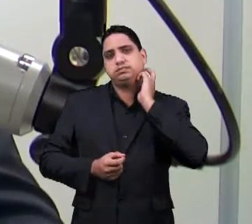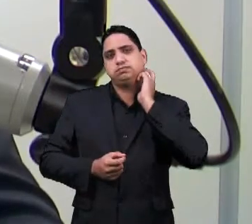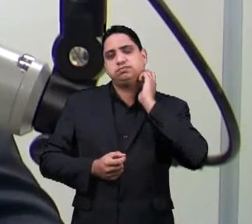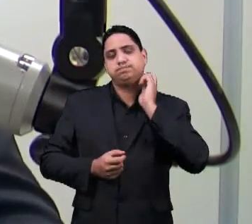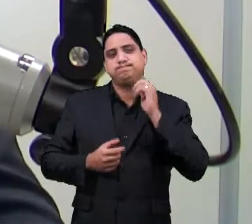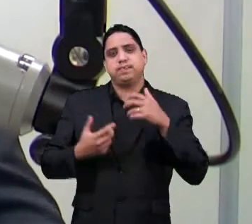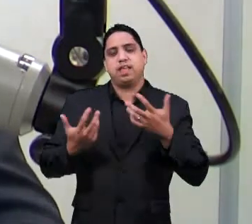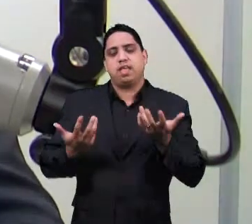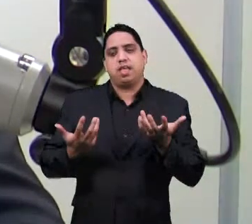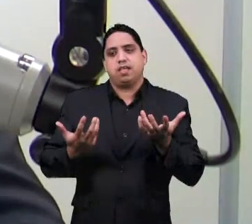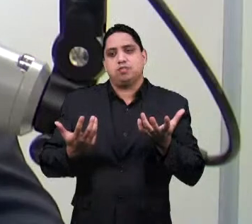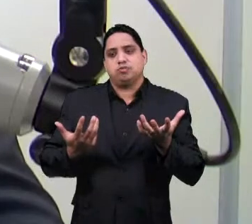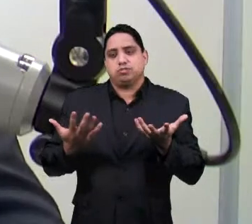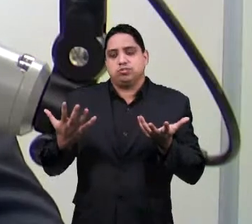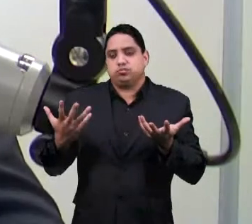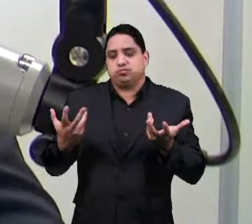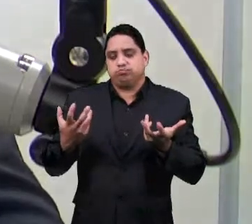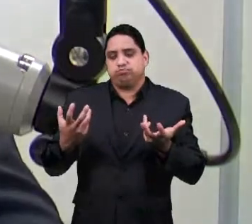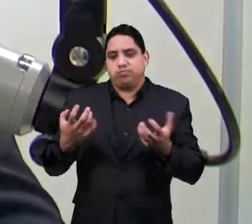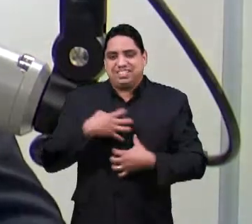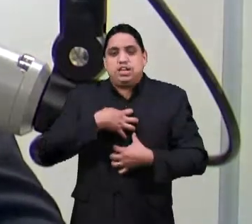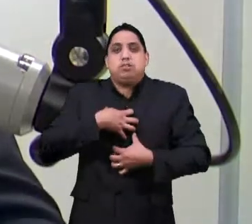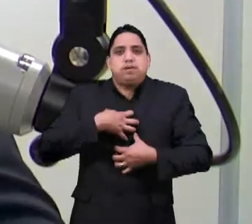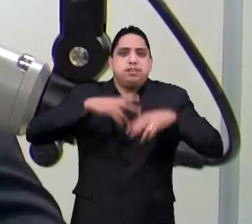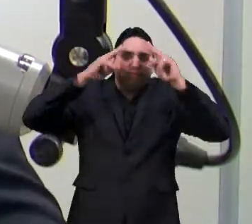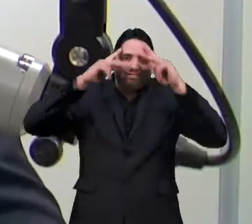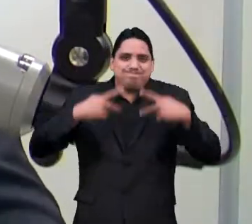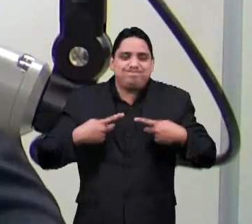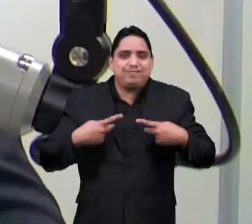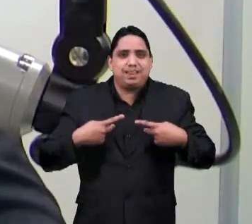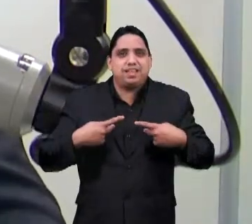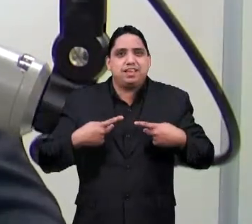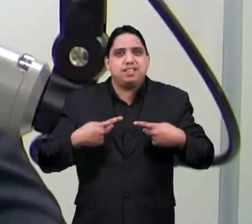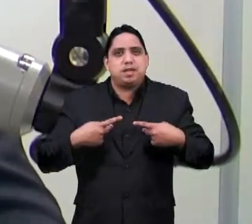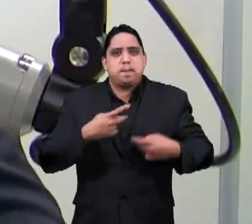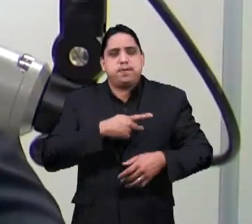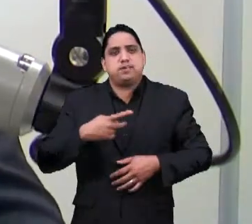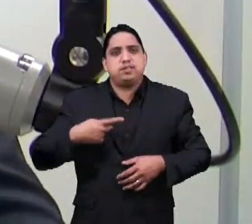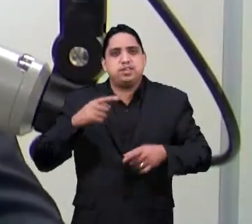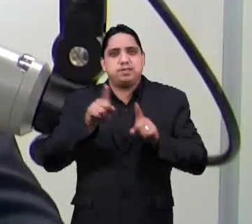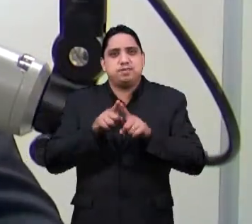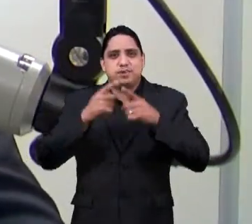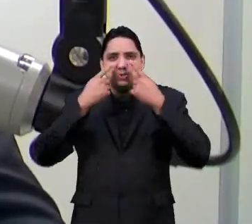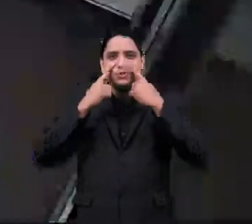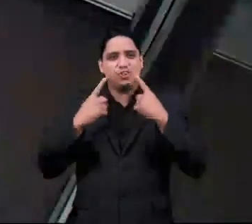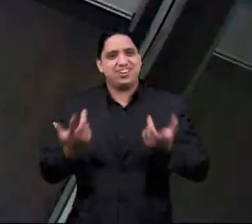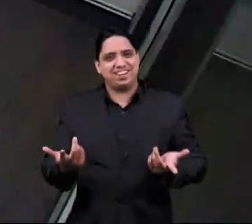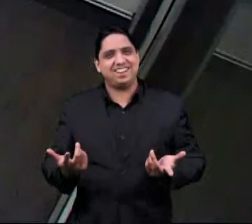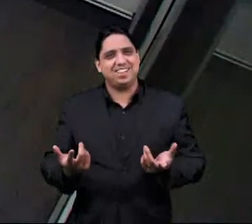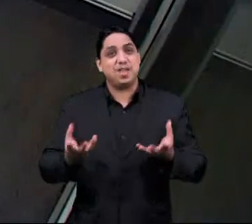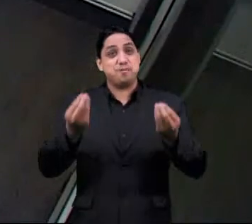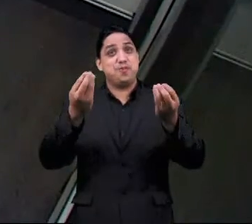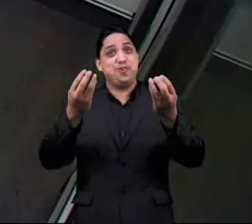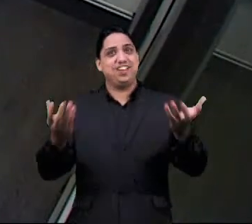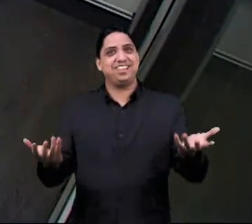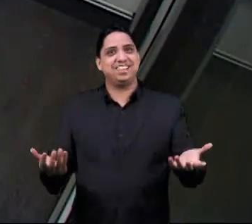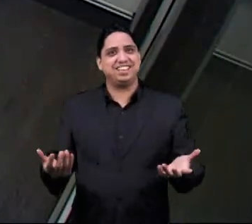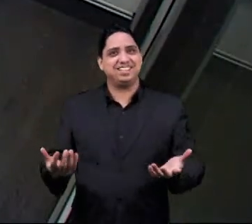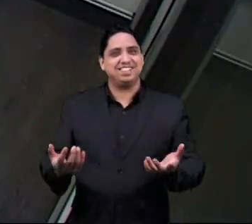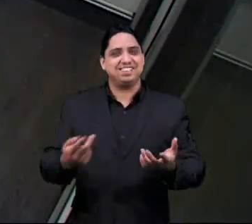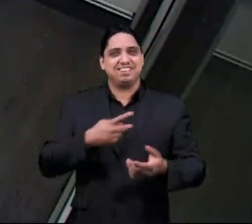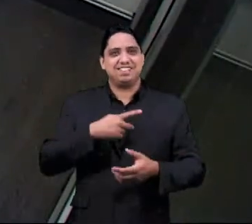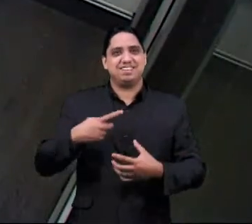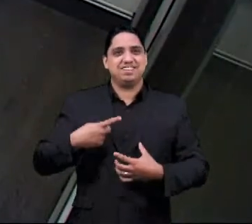mostrando a parte humana, como o senhor disse, é para humanizar. Pastor também chora, né, pastor? E muito. Pastor chora. Pastor tem muitas experiências.